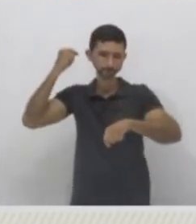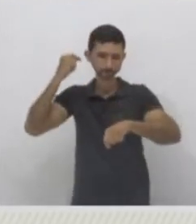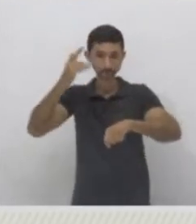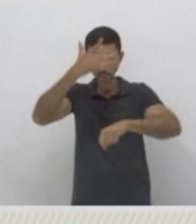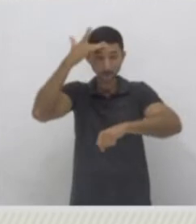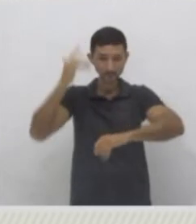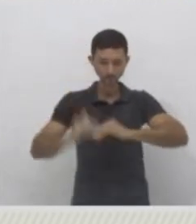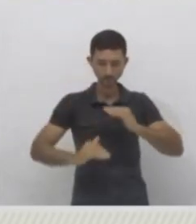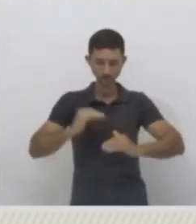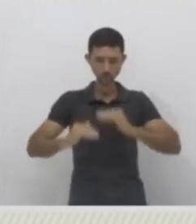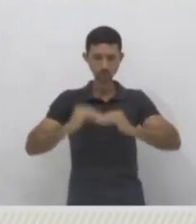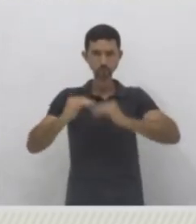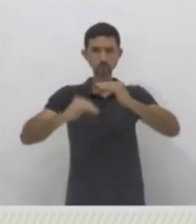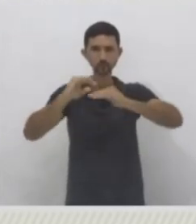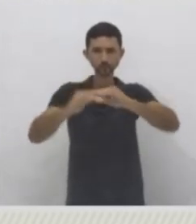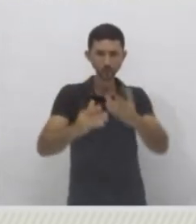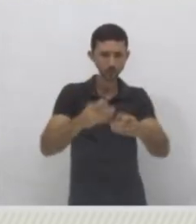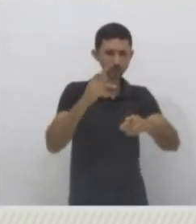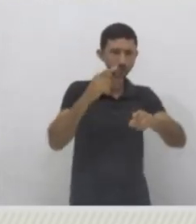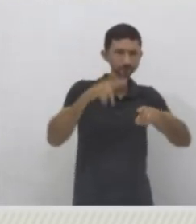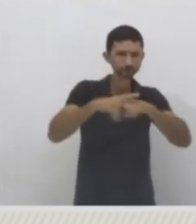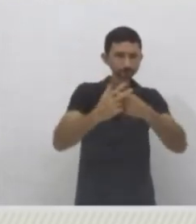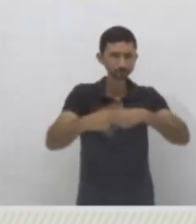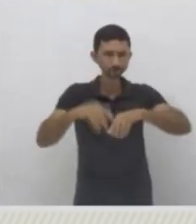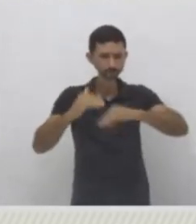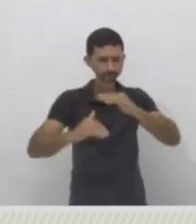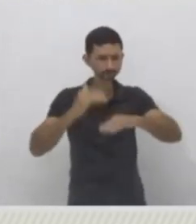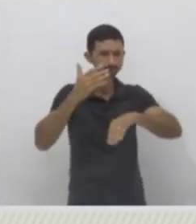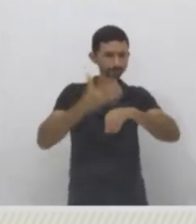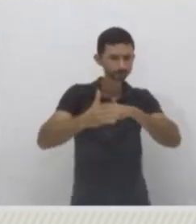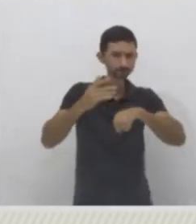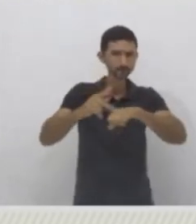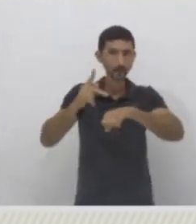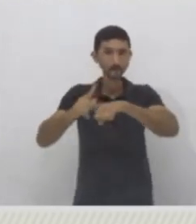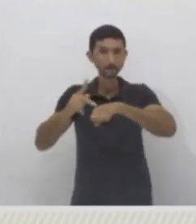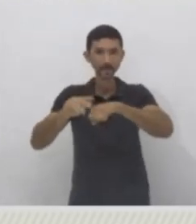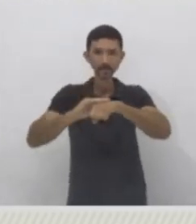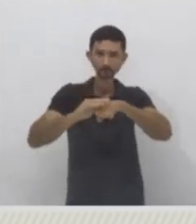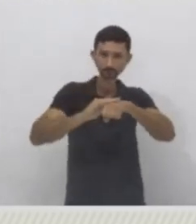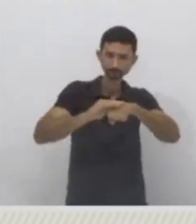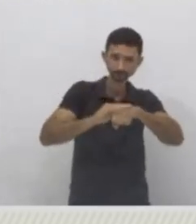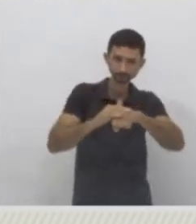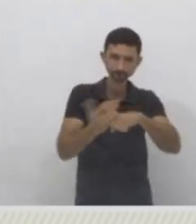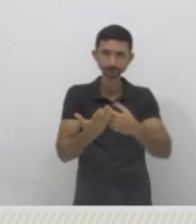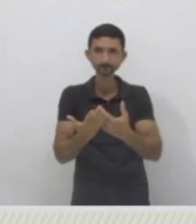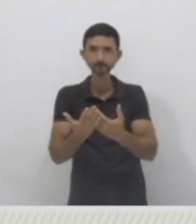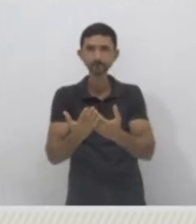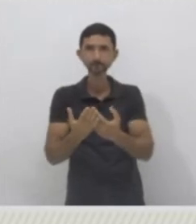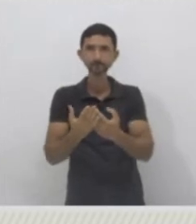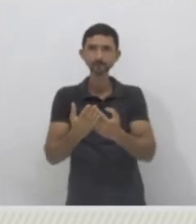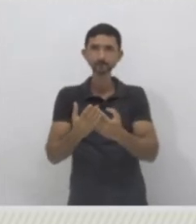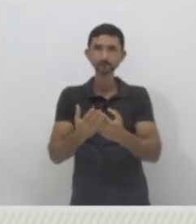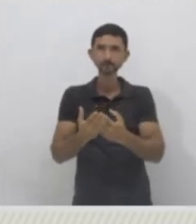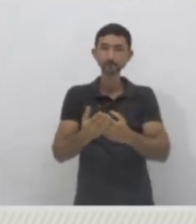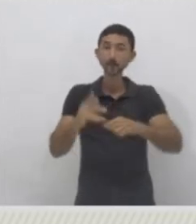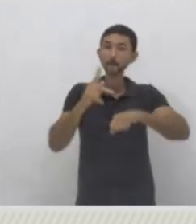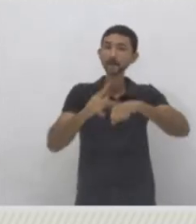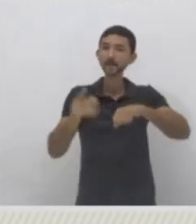aperfeiçoando as ferramentas. Assim começou o período Neolítico há 10 mil anos, que significa pedra nova.